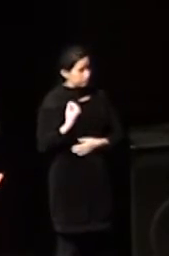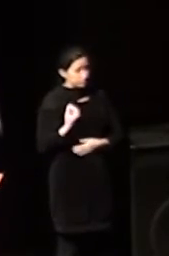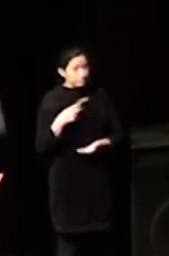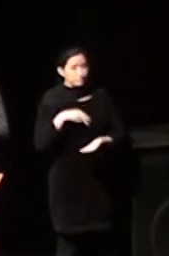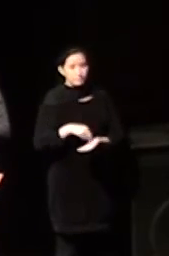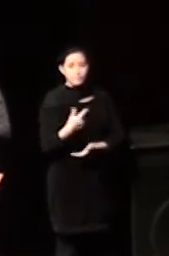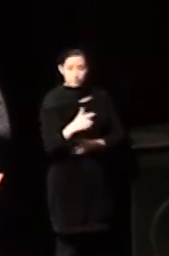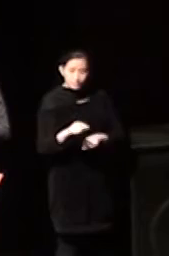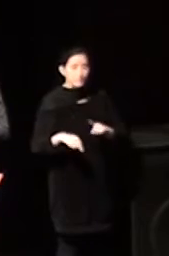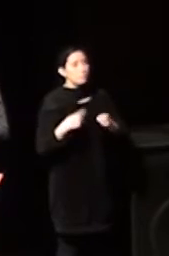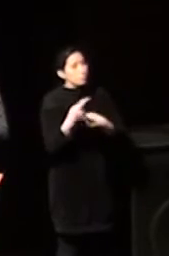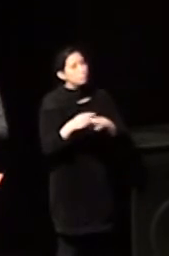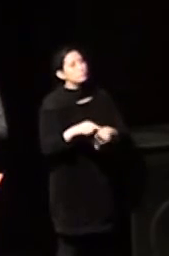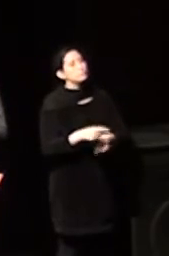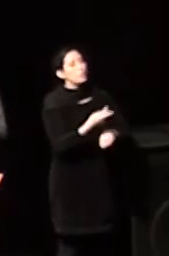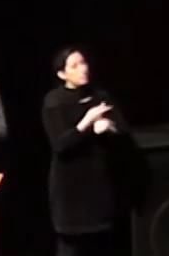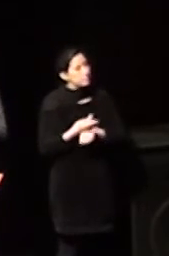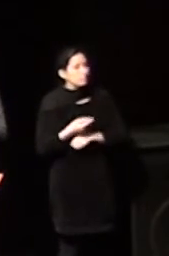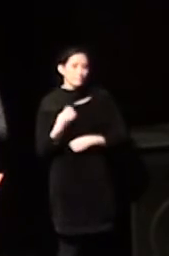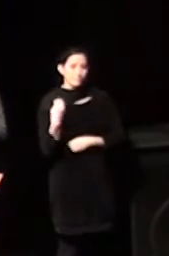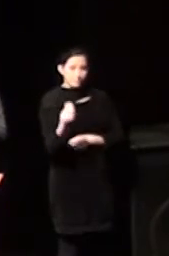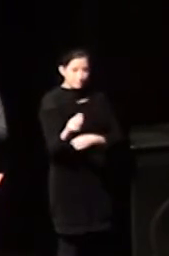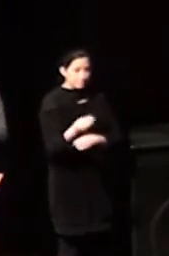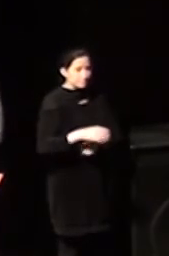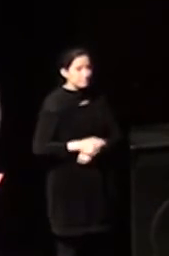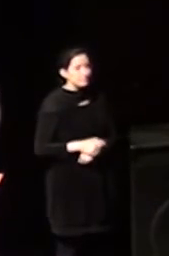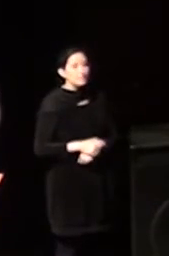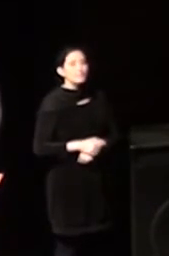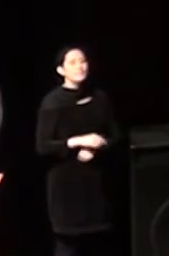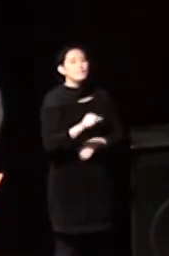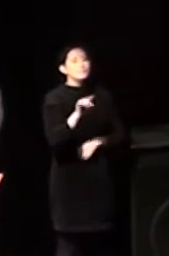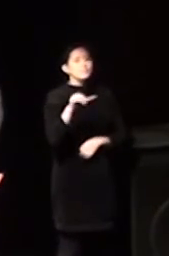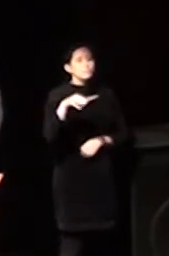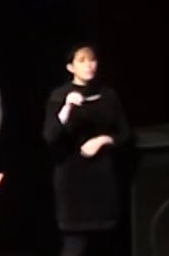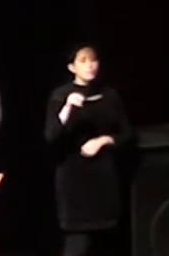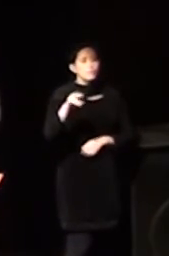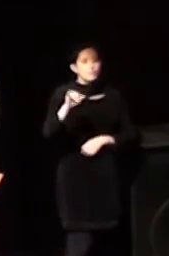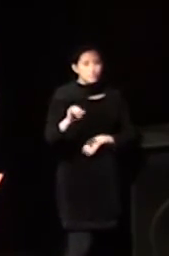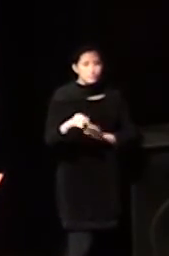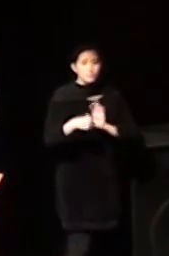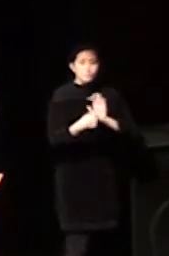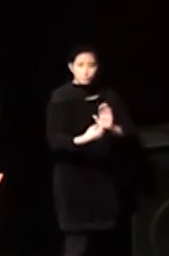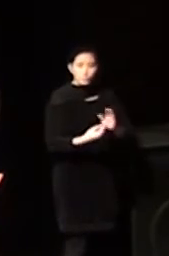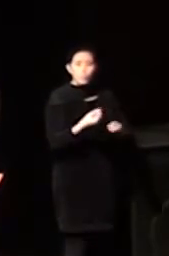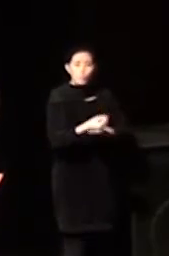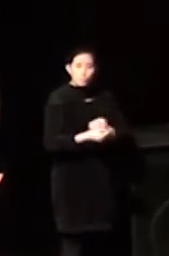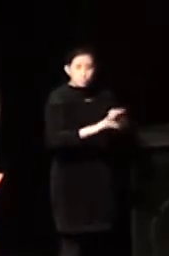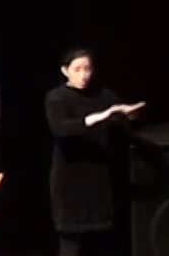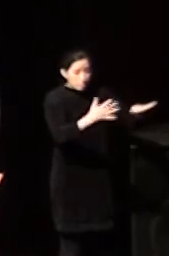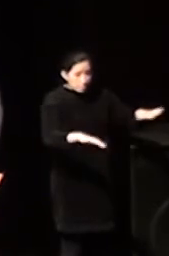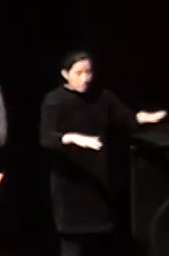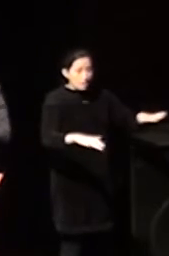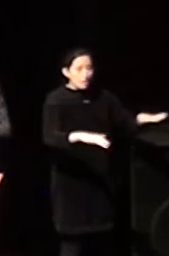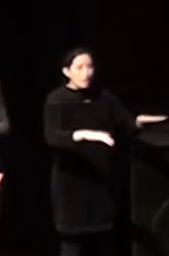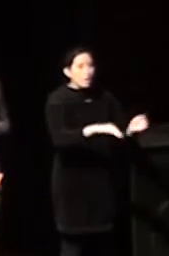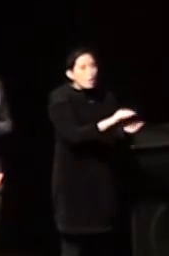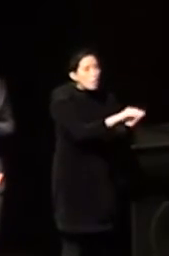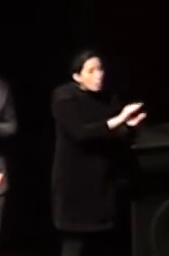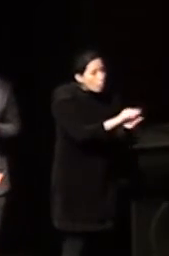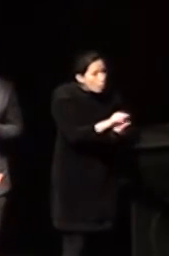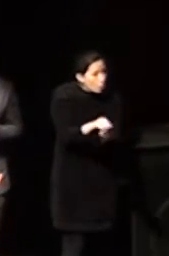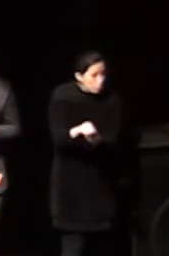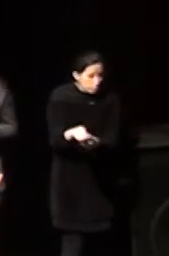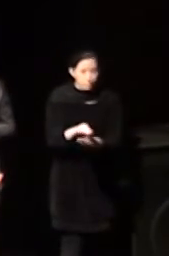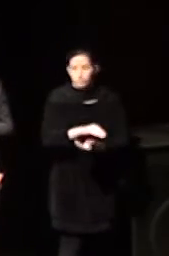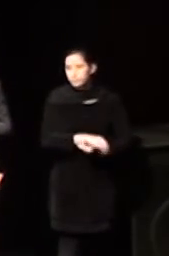Simone Pedersen com o artigo Conchas do Mar. Receberá o prêmio nas mãos de Vanice Simone. Agora